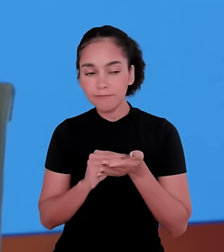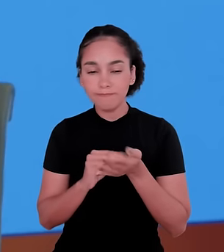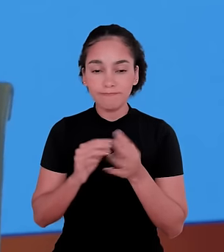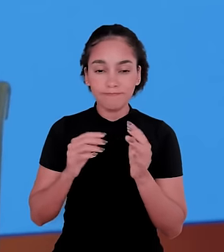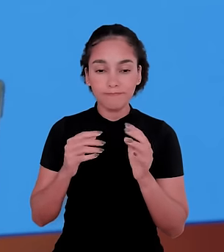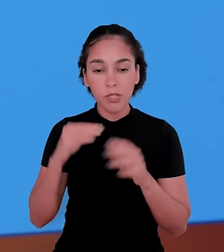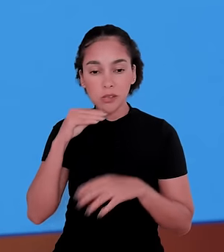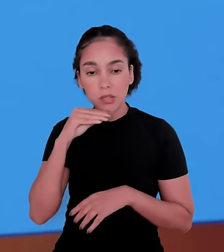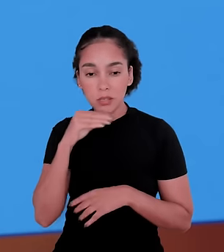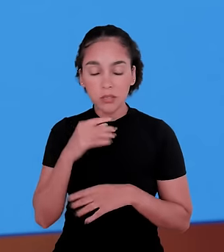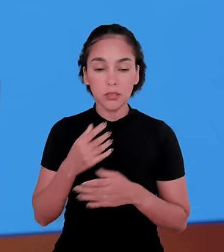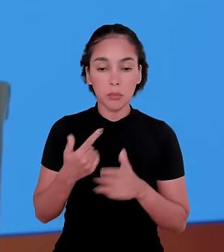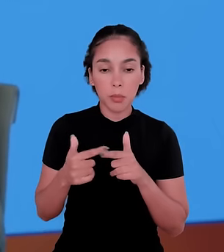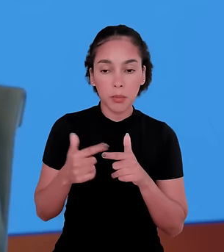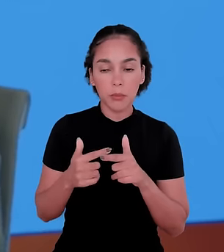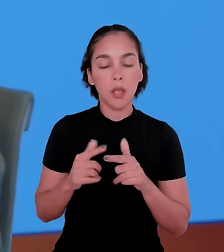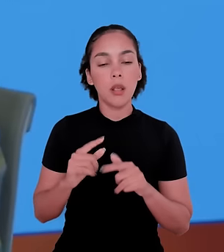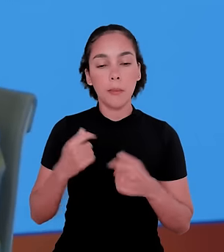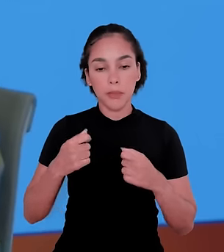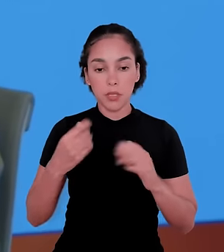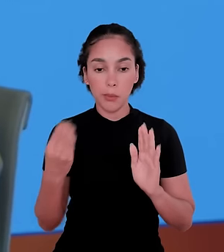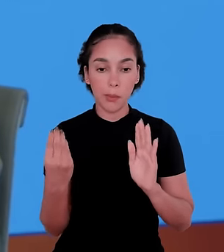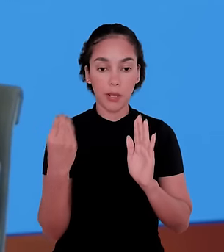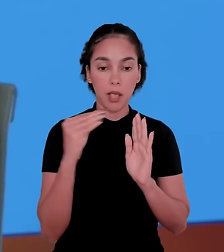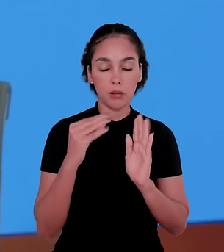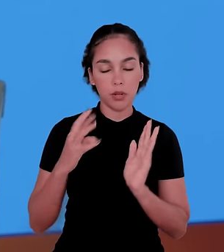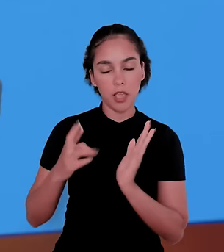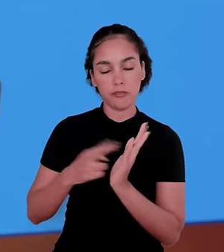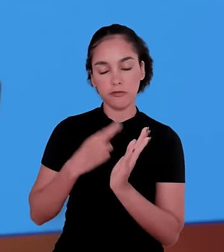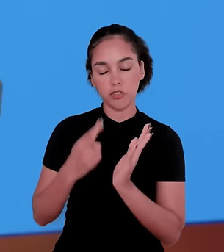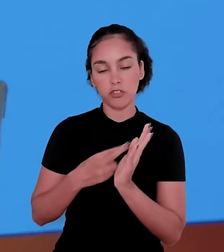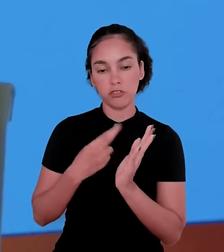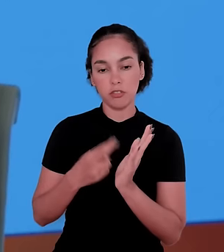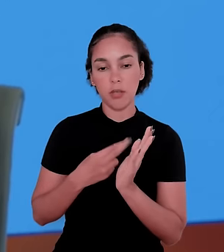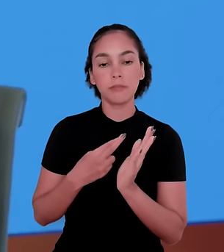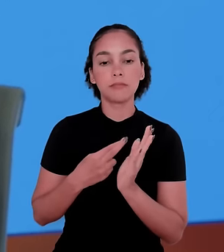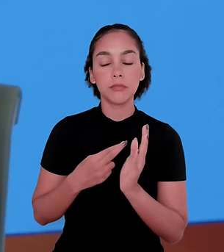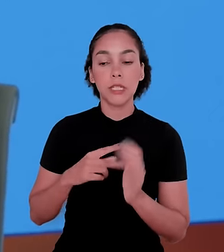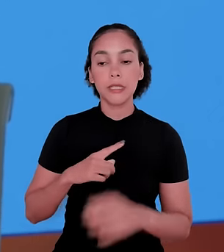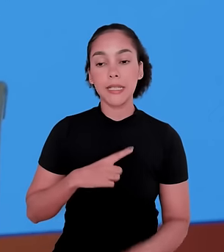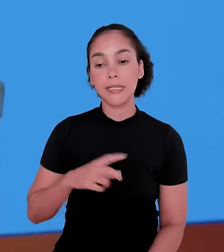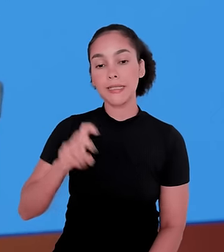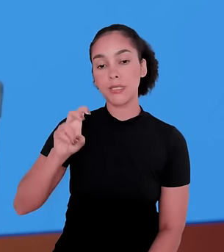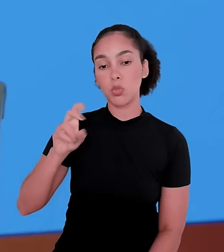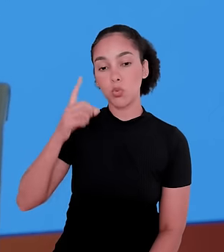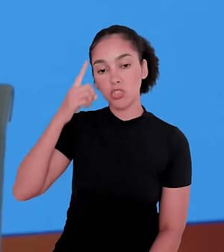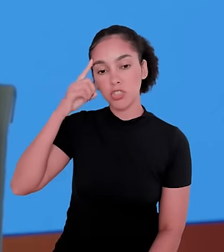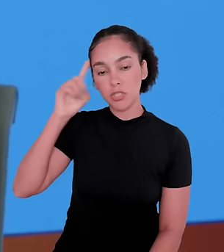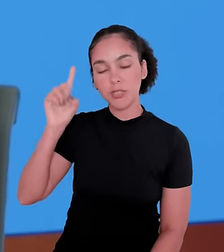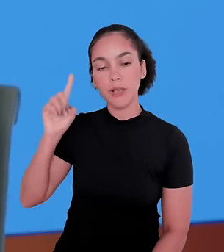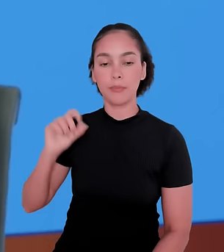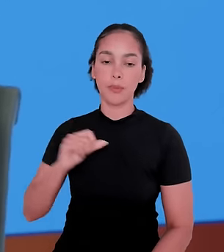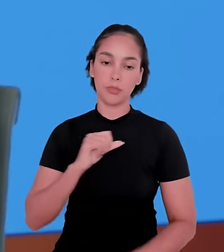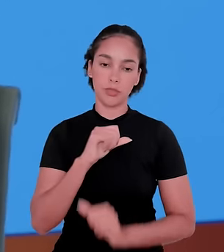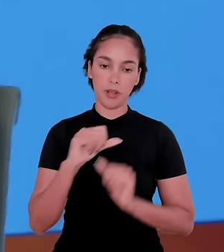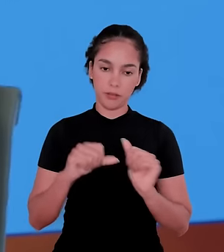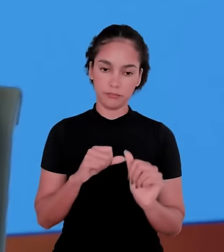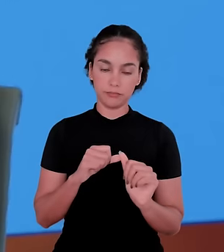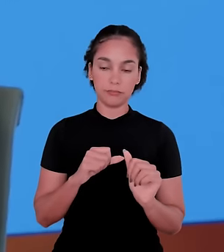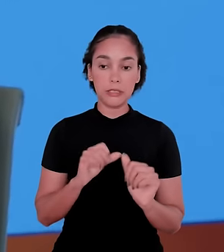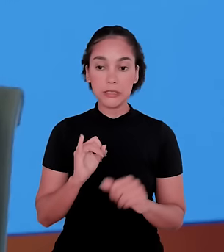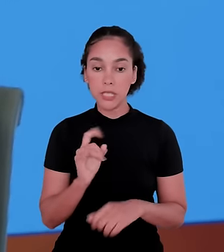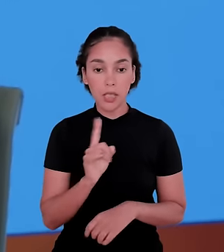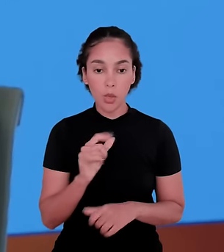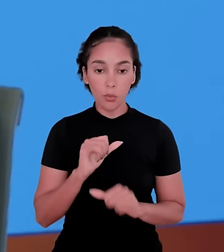na revista de propriedade Industrial um um Despacho e a pessoa vai ter cinco dias corridos para fazer alteração se